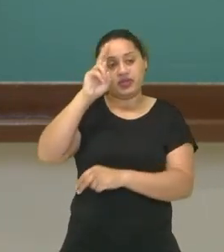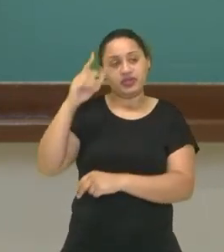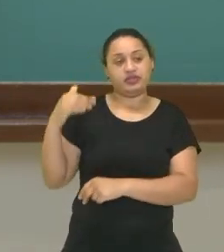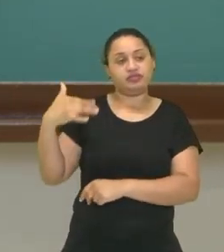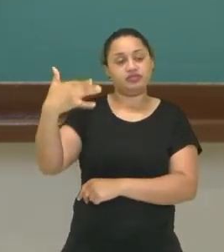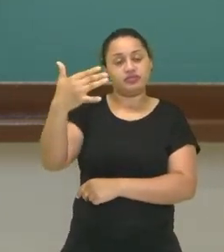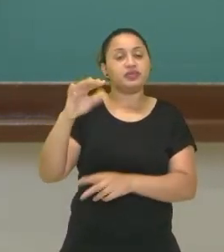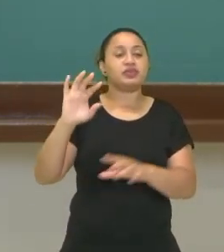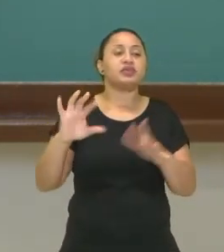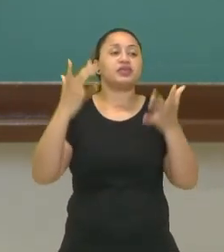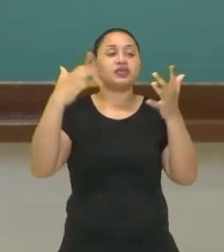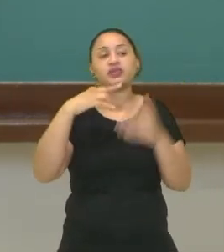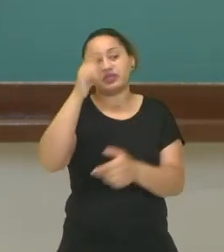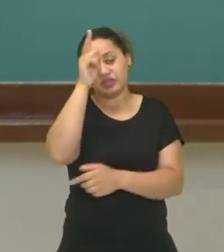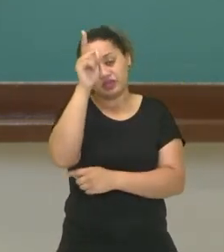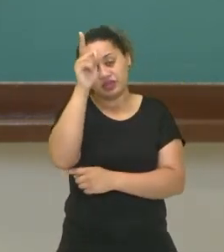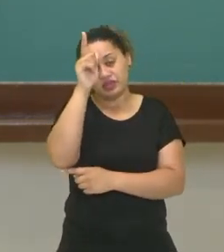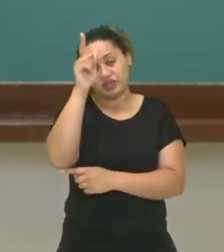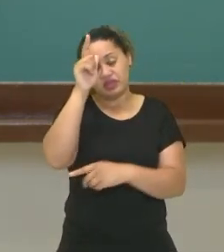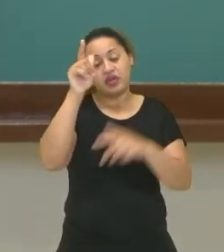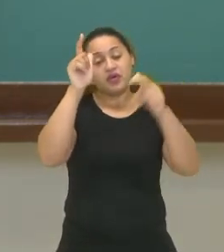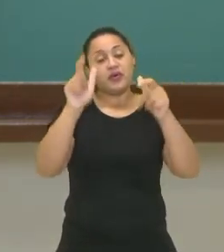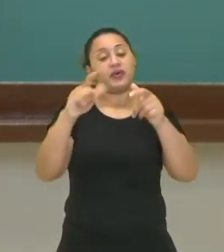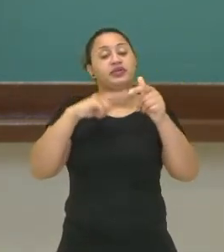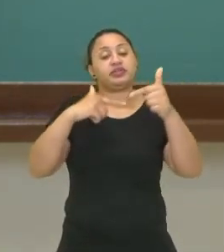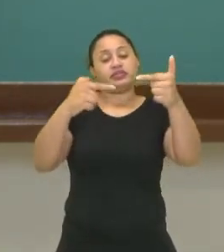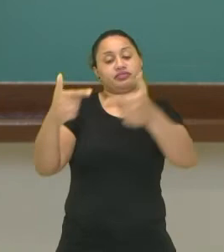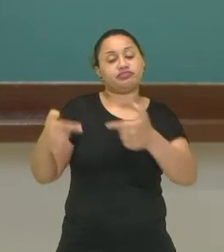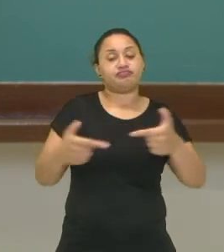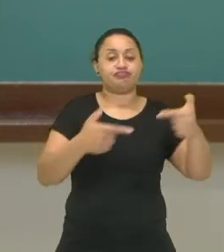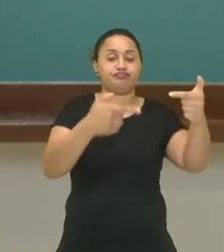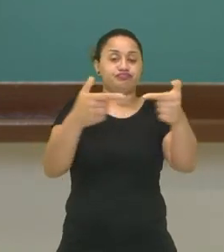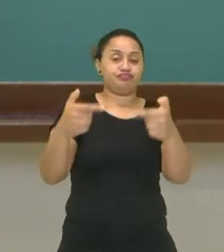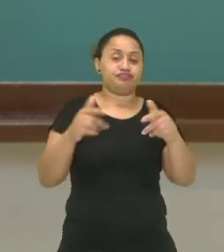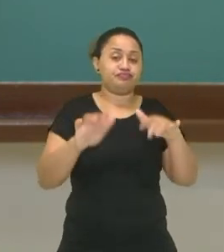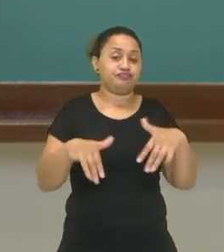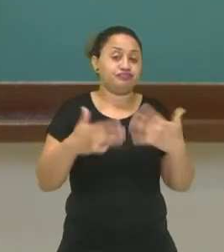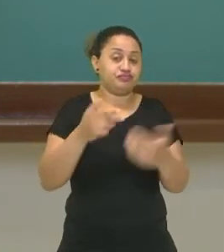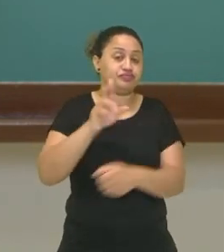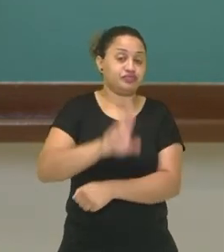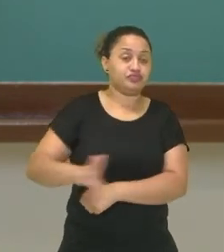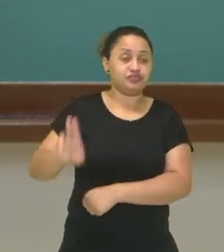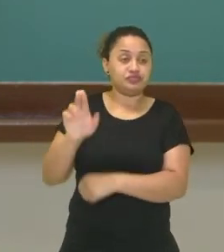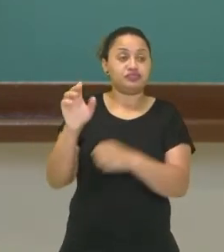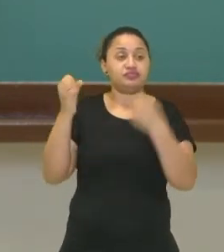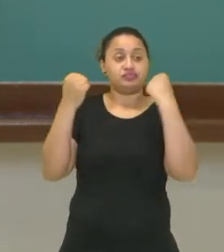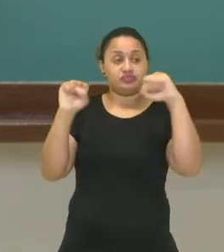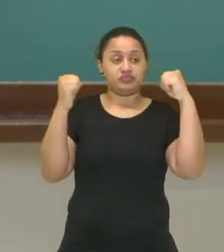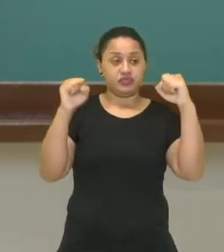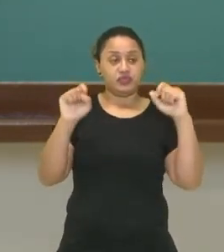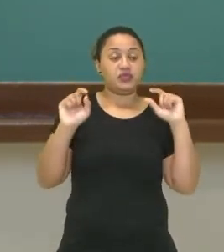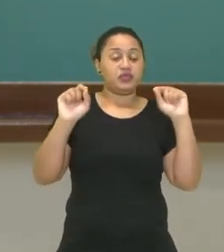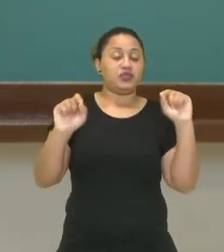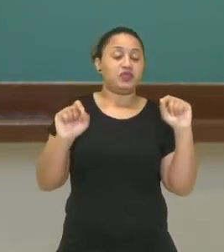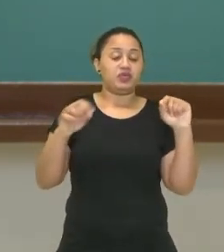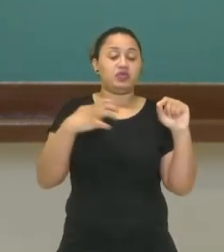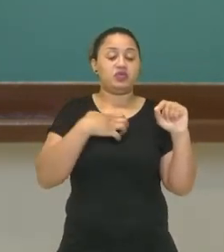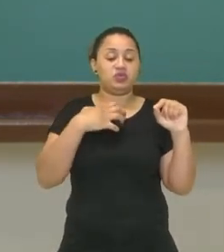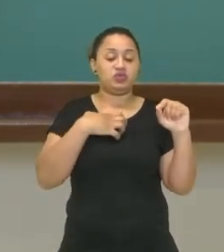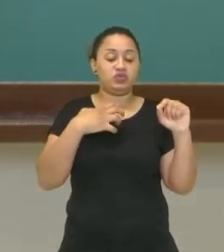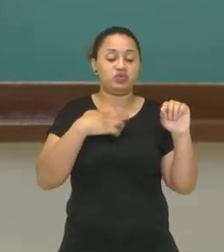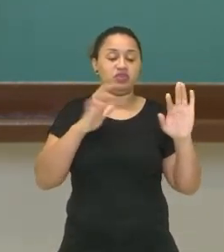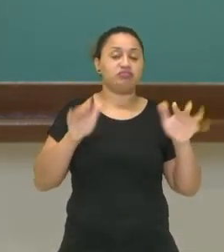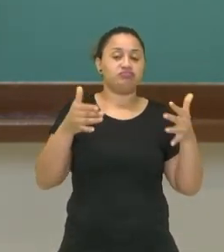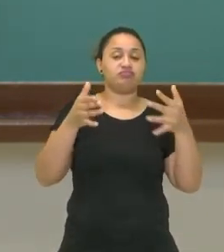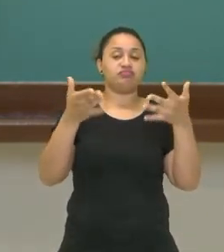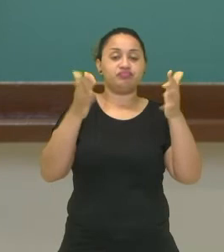na Alemanha que teve as guerras. Então, eles utilizavam da ginástica para realmente